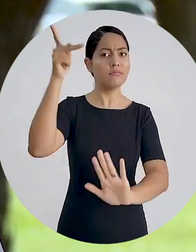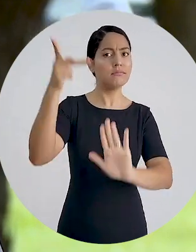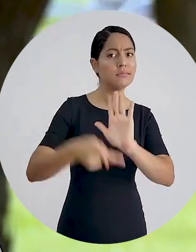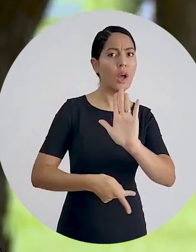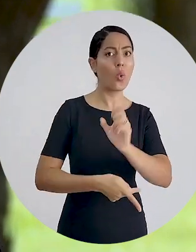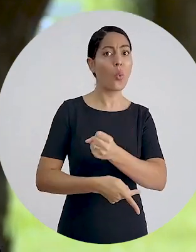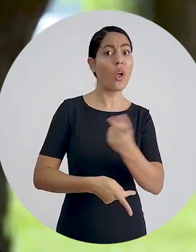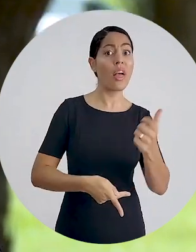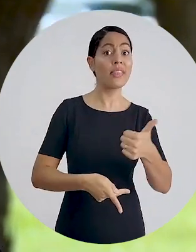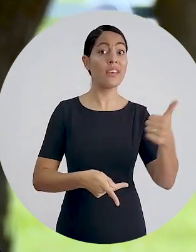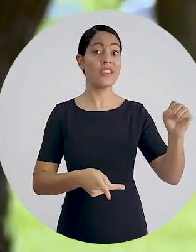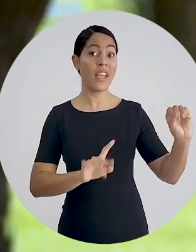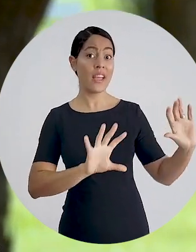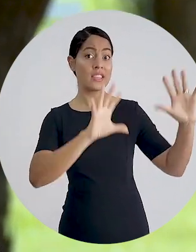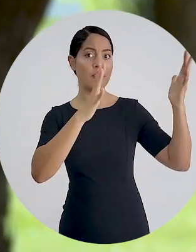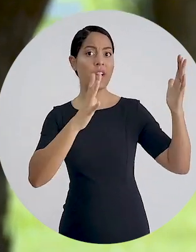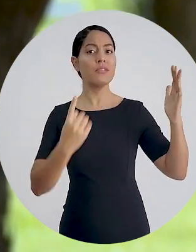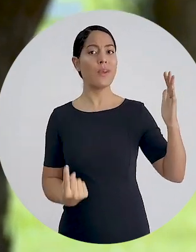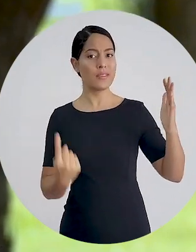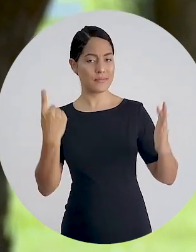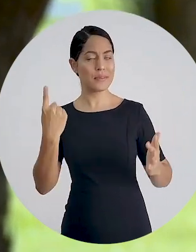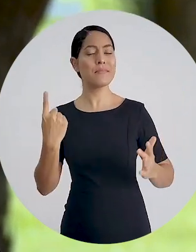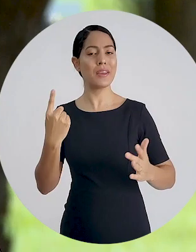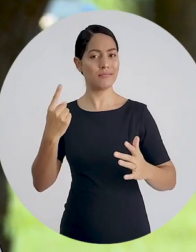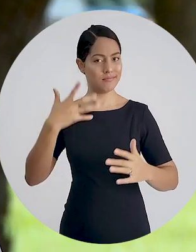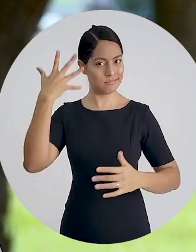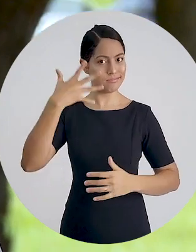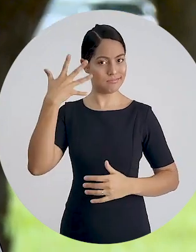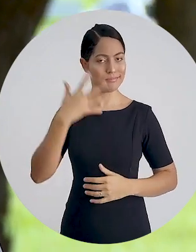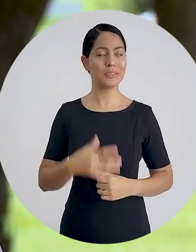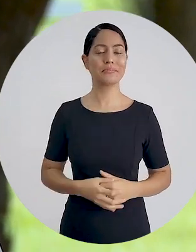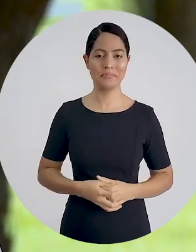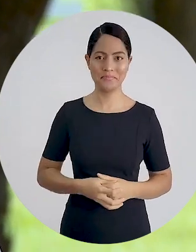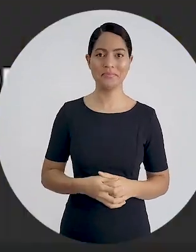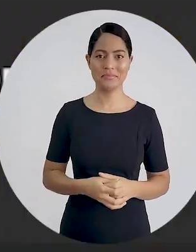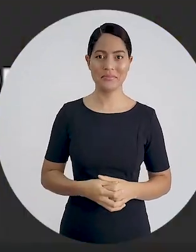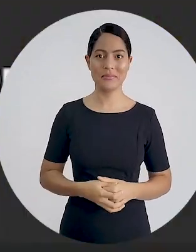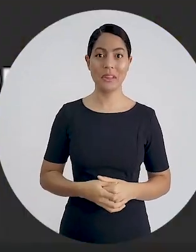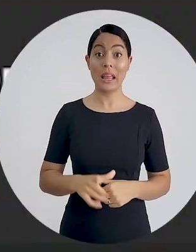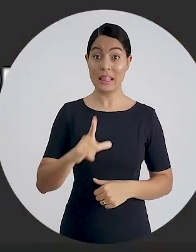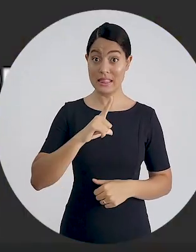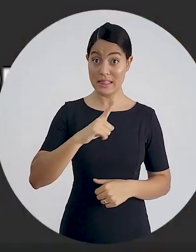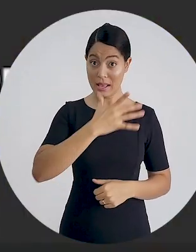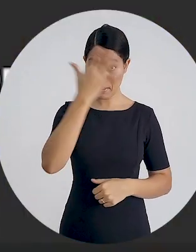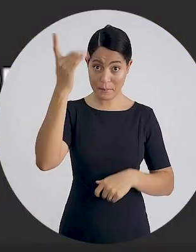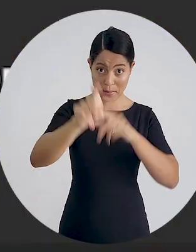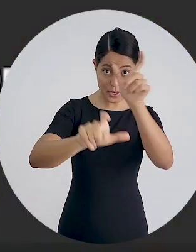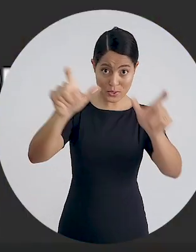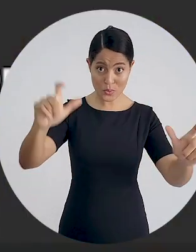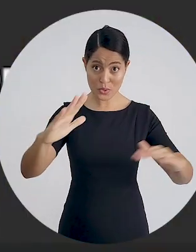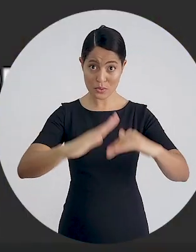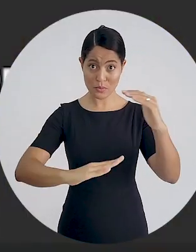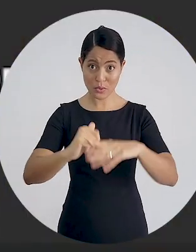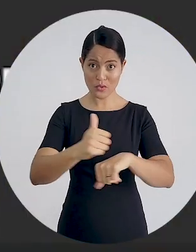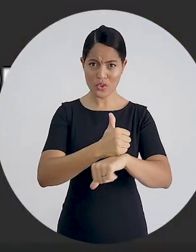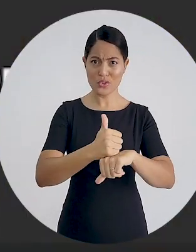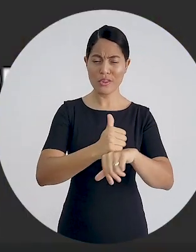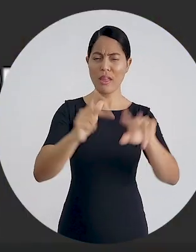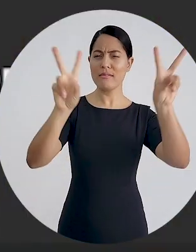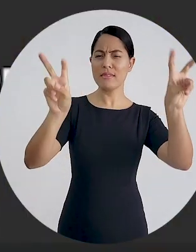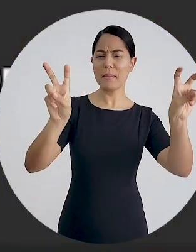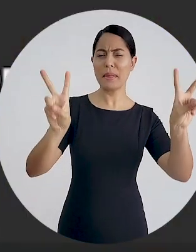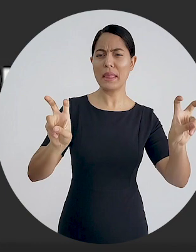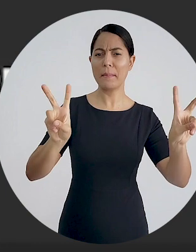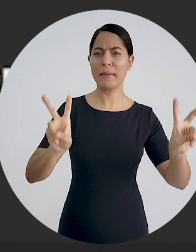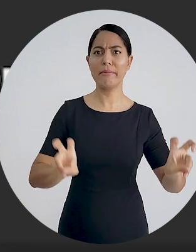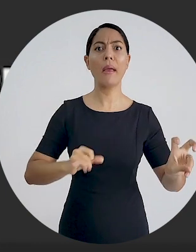primeiro de uma série de 10 eventos que serão realizados ao longo deste ano. Nós iremos convidar profissionais do mercado jurídico para falar